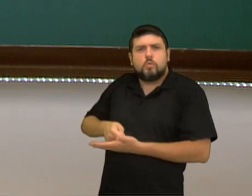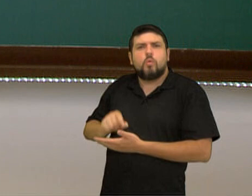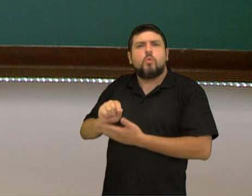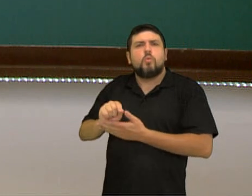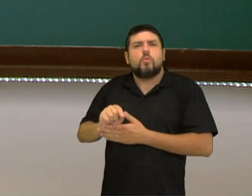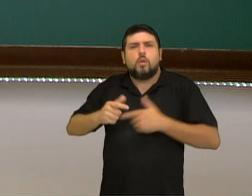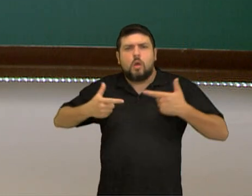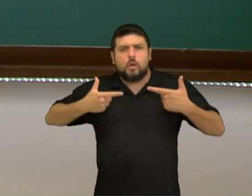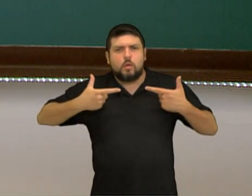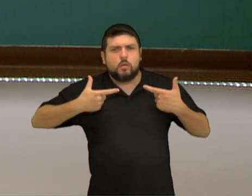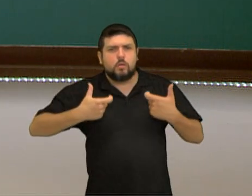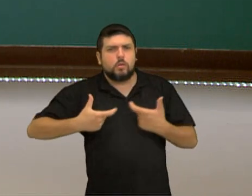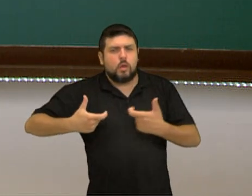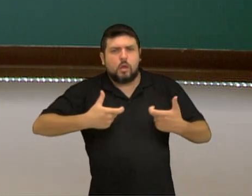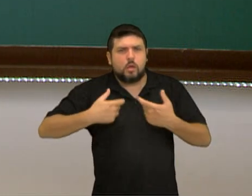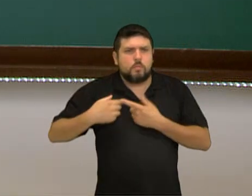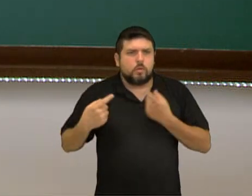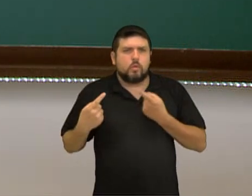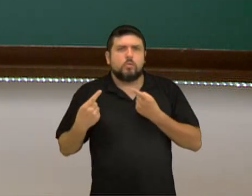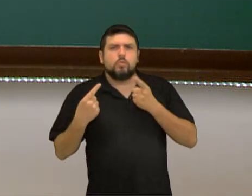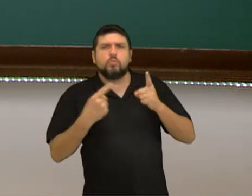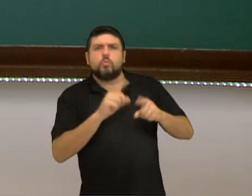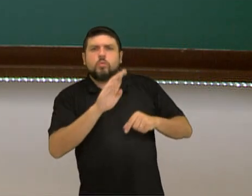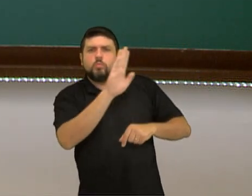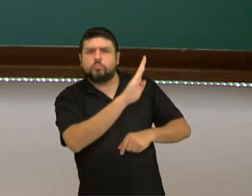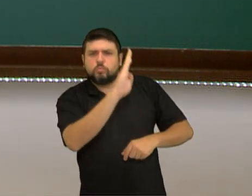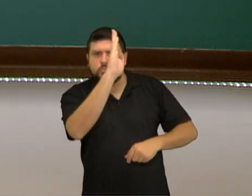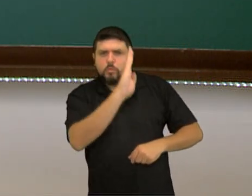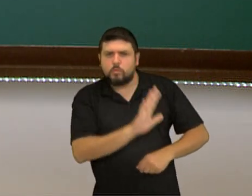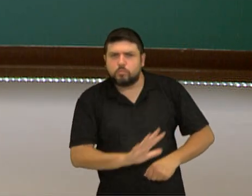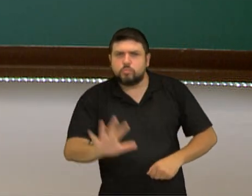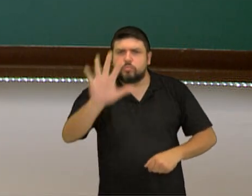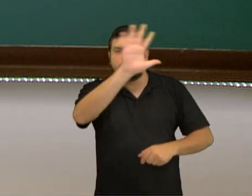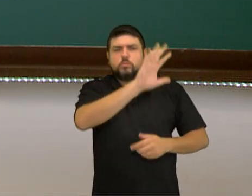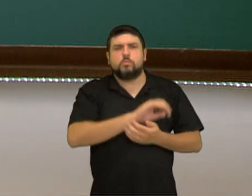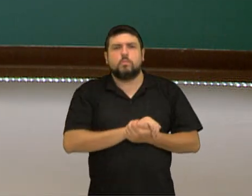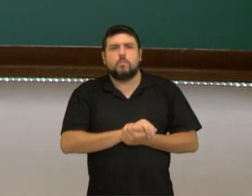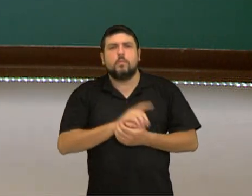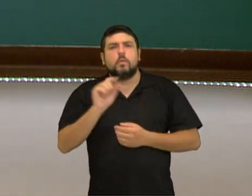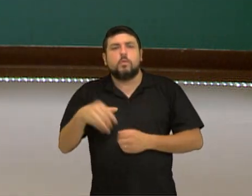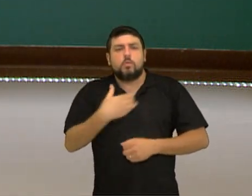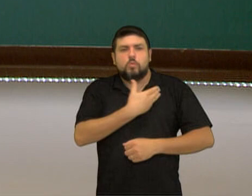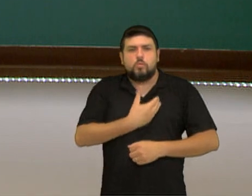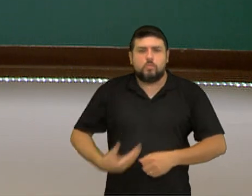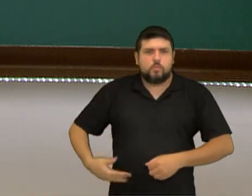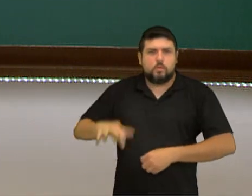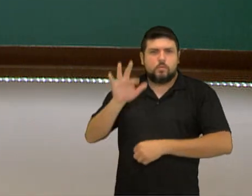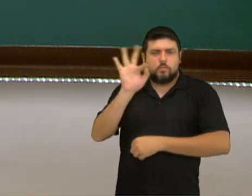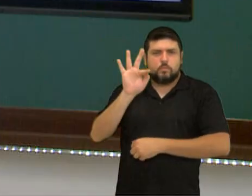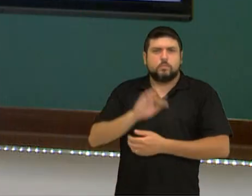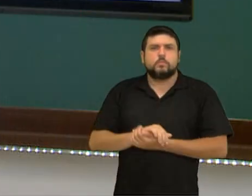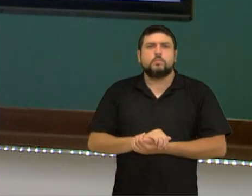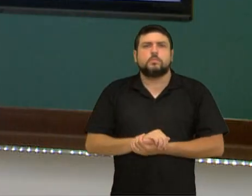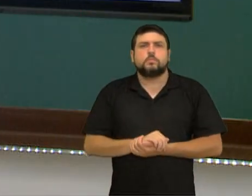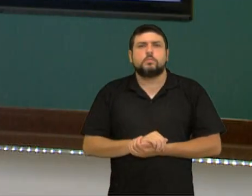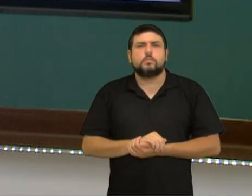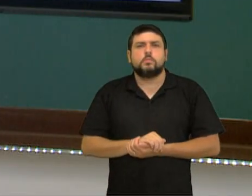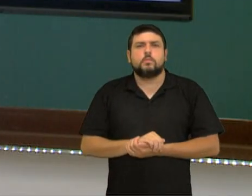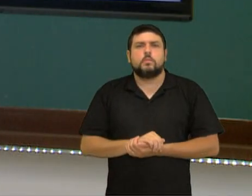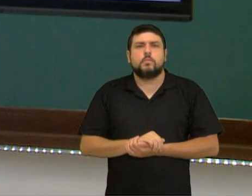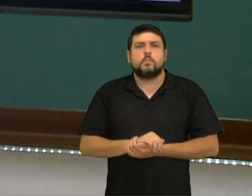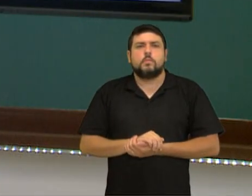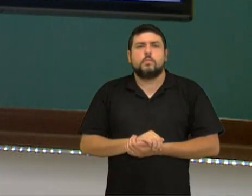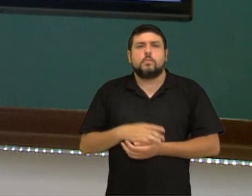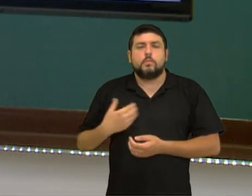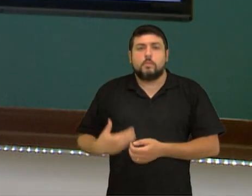guerra contra o Brasil. Então, uma guerra contra o governo federal. Essa guerra começou em 9